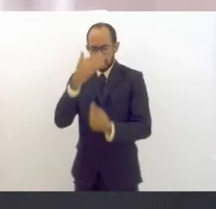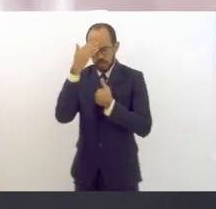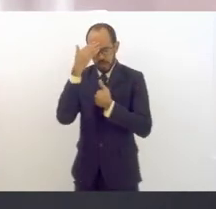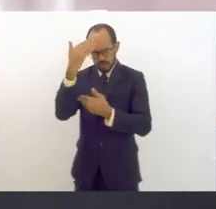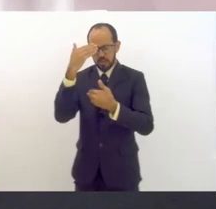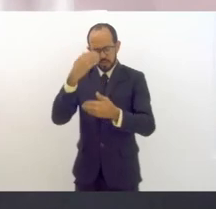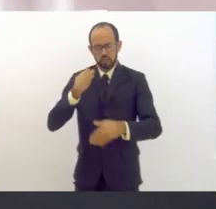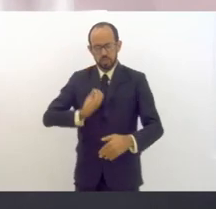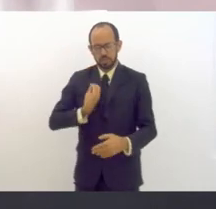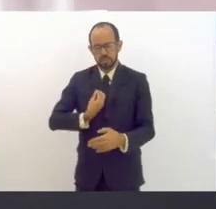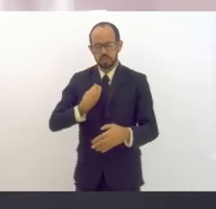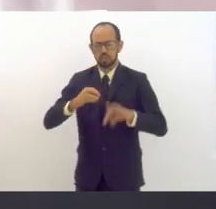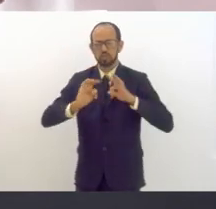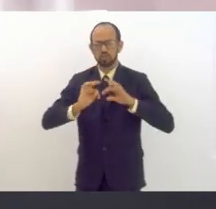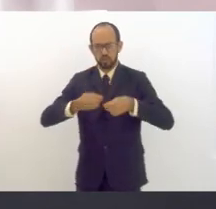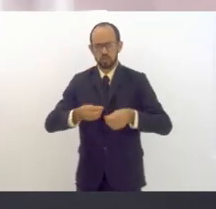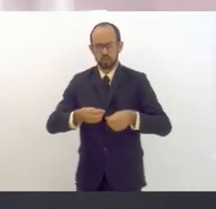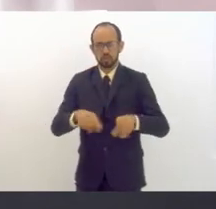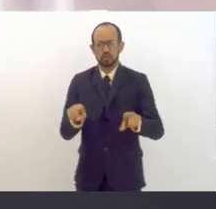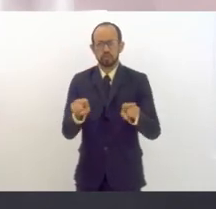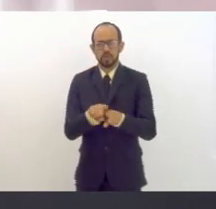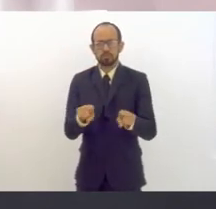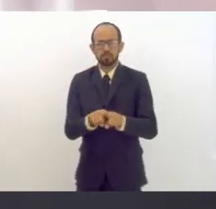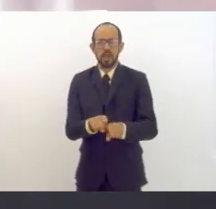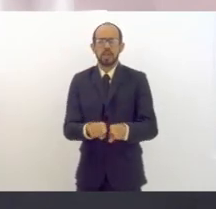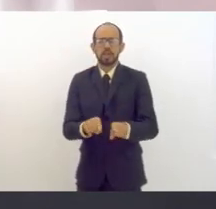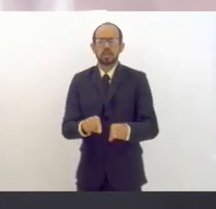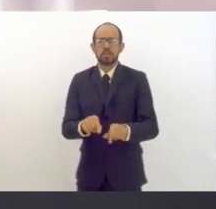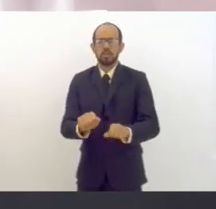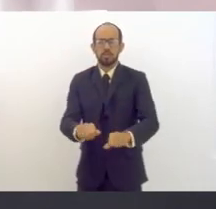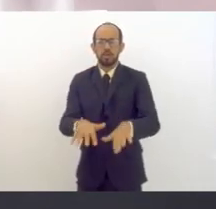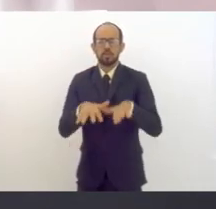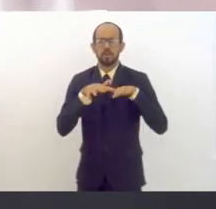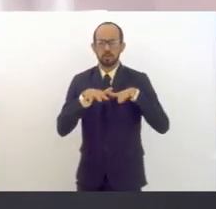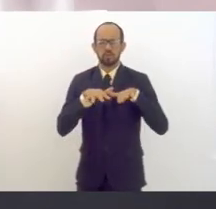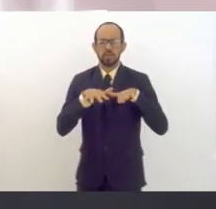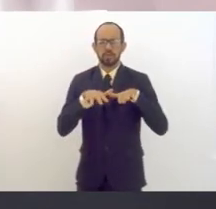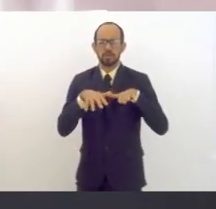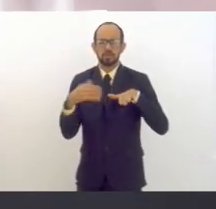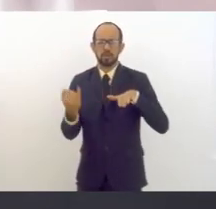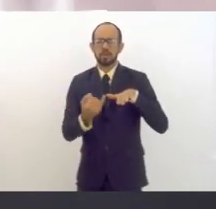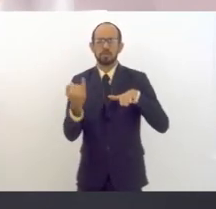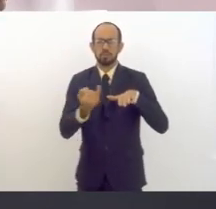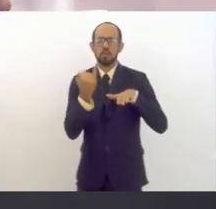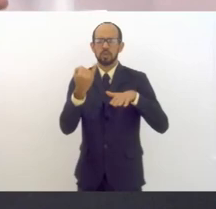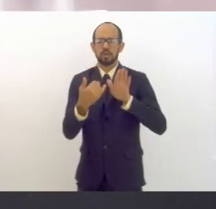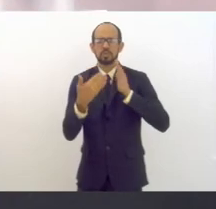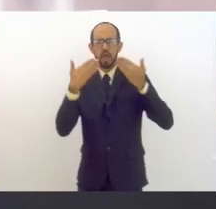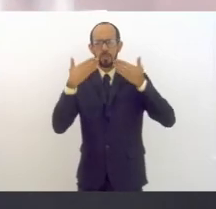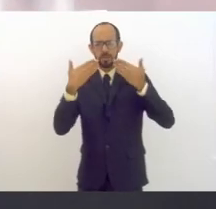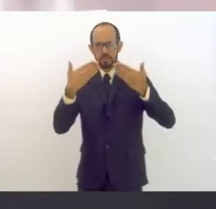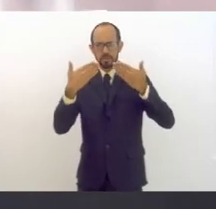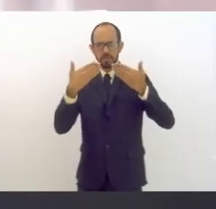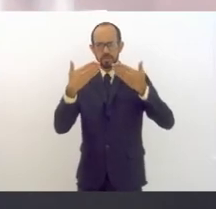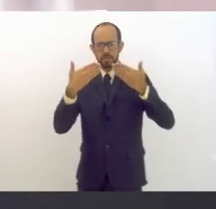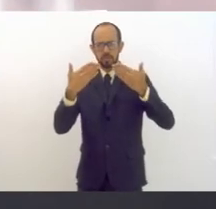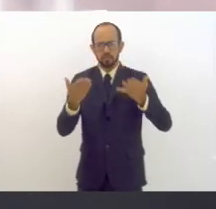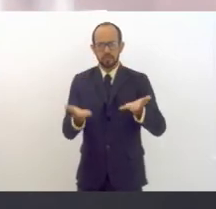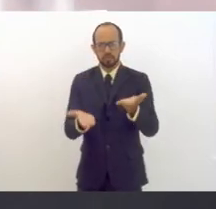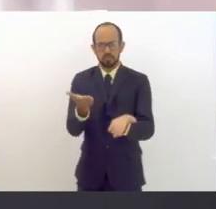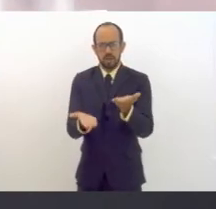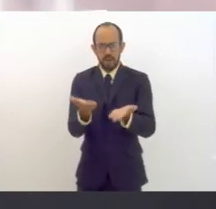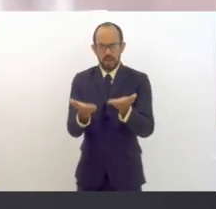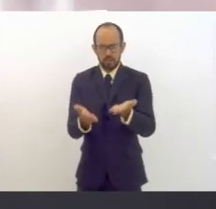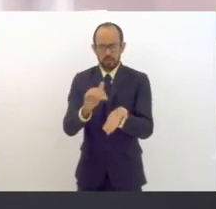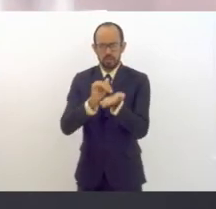a presença de todos e, como é uma audiência que tem como ponto fundamental a apresentação desse balanço pela Secretaria de Estado de